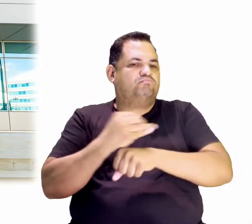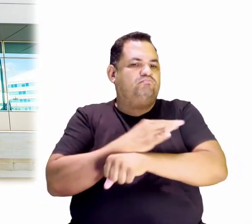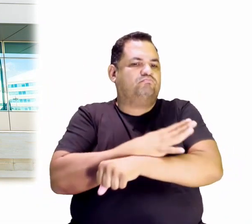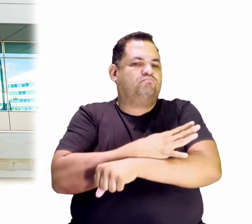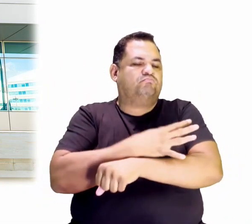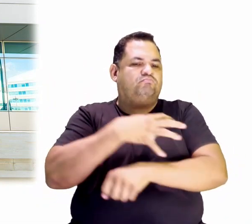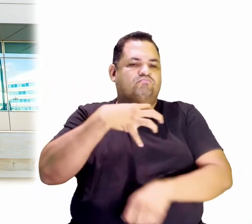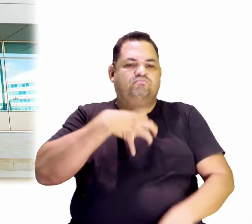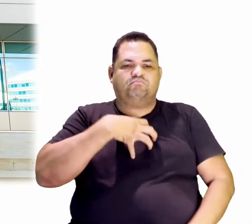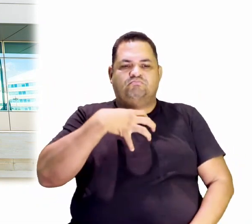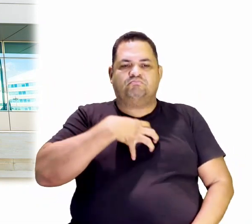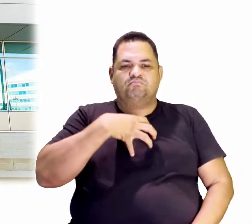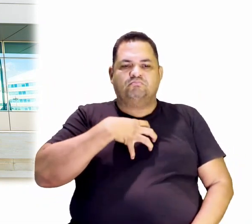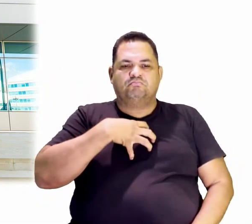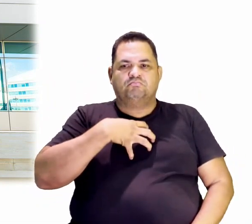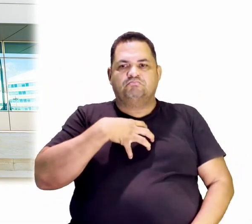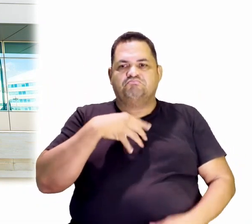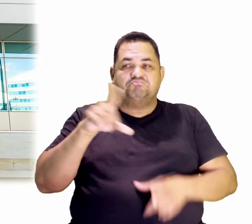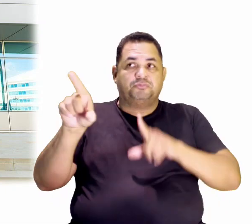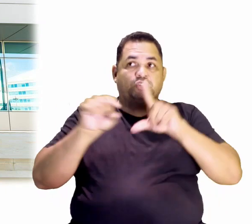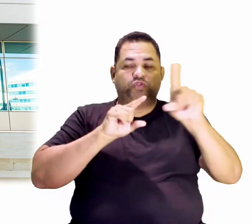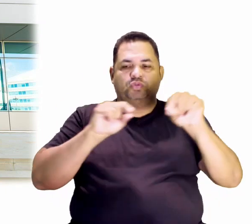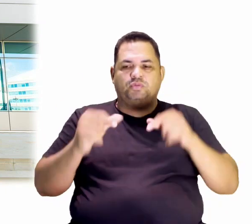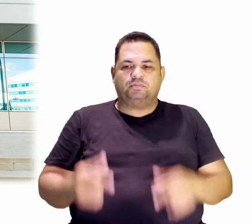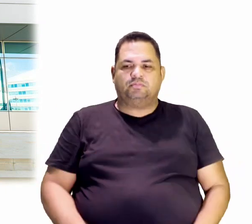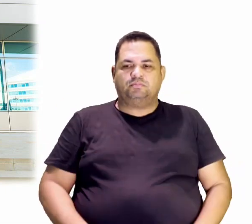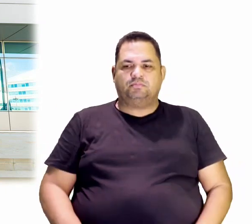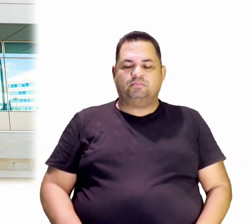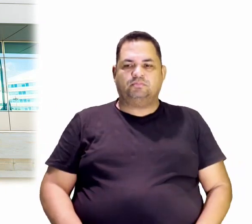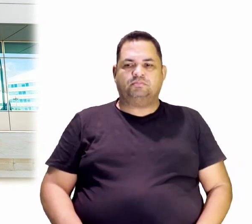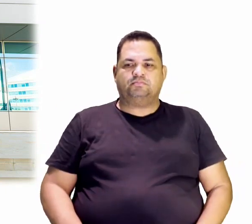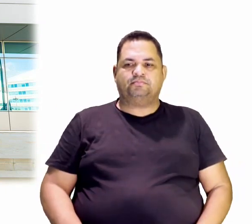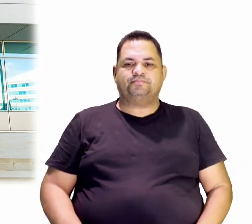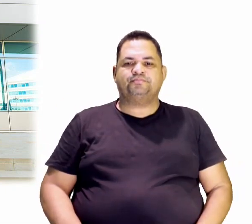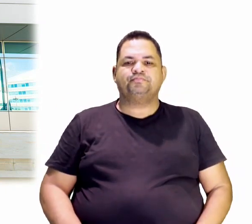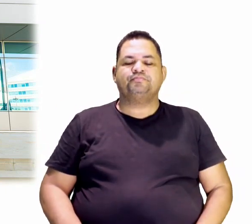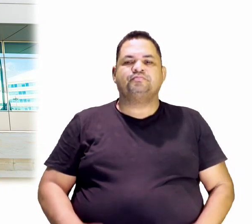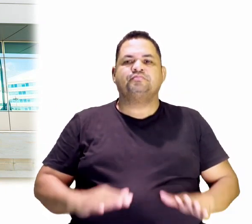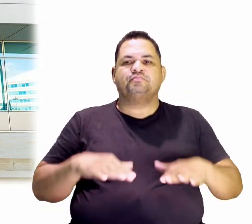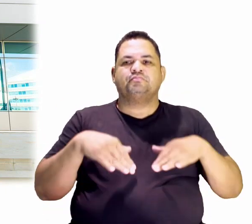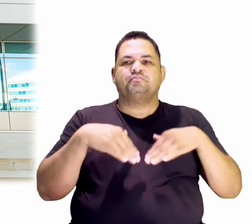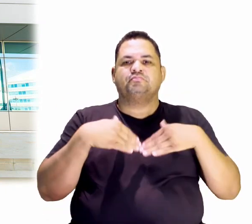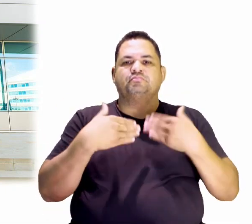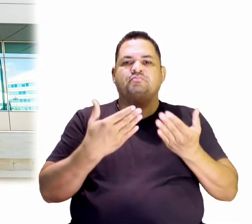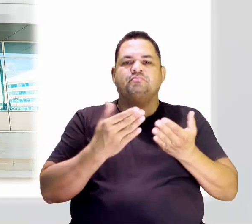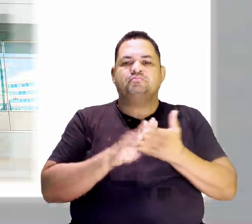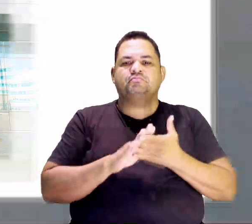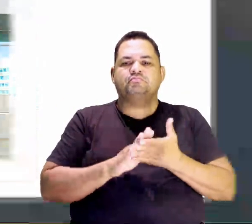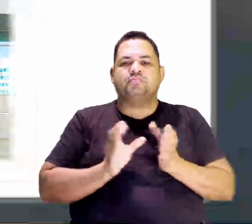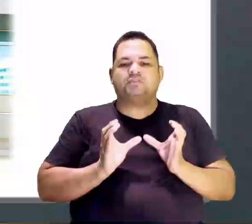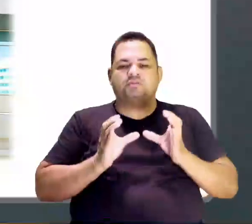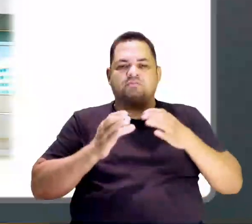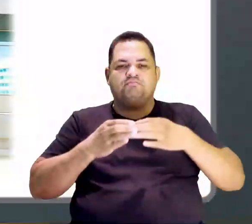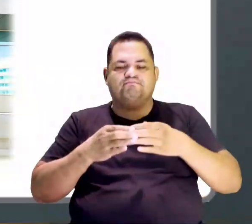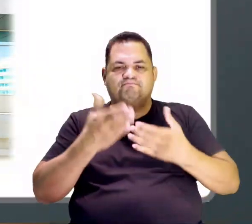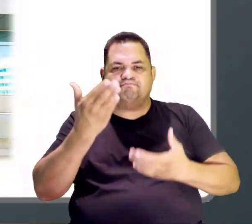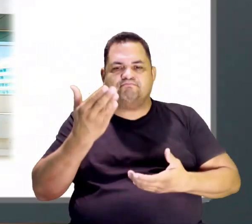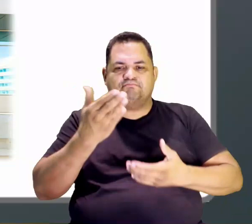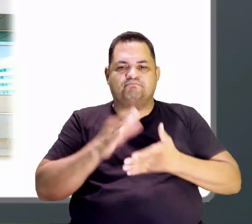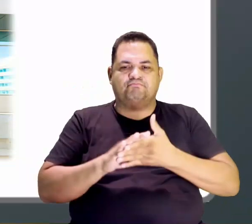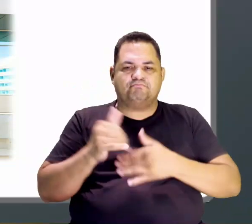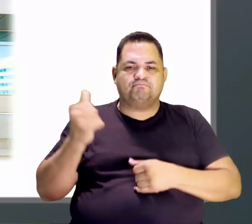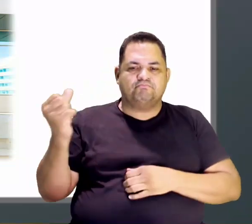você percebe aí, vou vir aqui contigo. Então, quando você percebe aí essa galera aí fazendo os